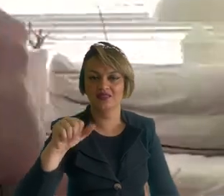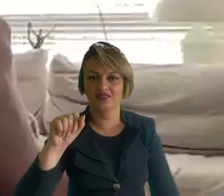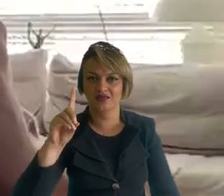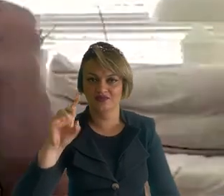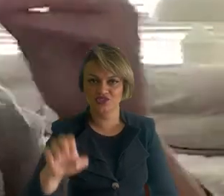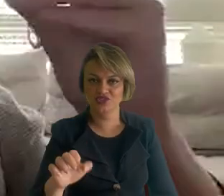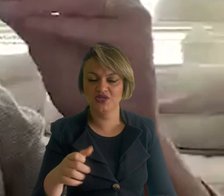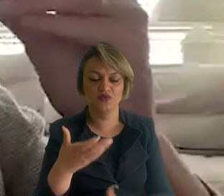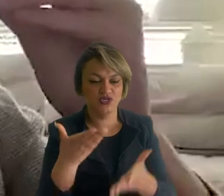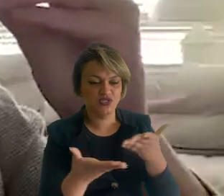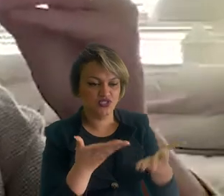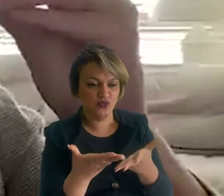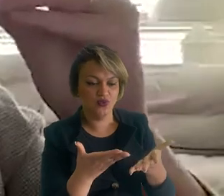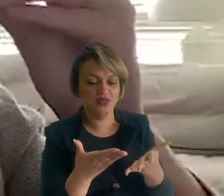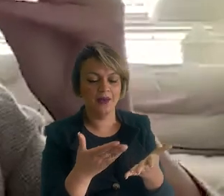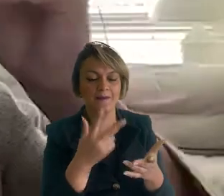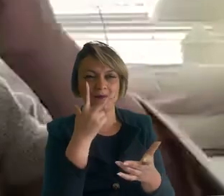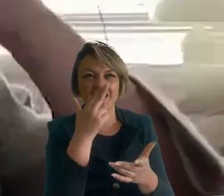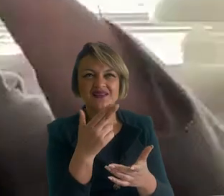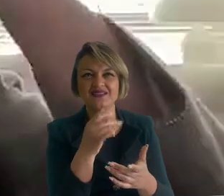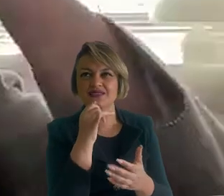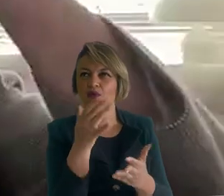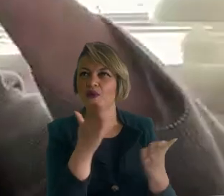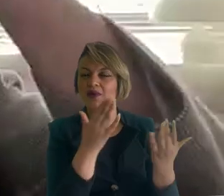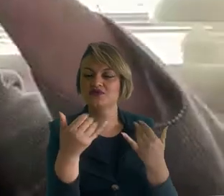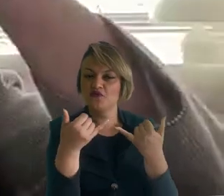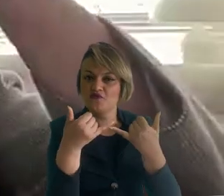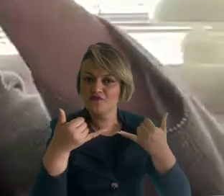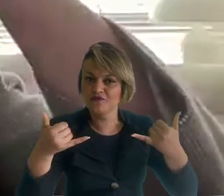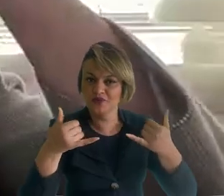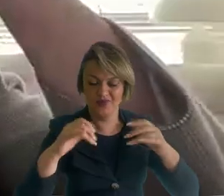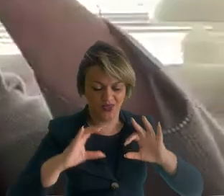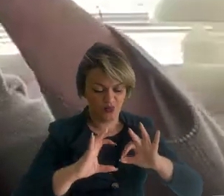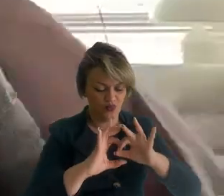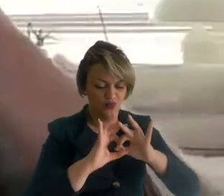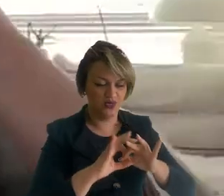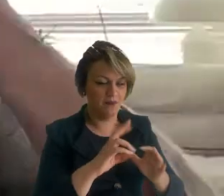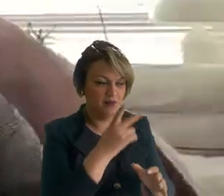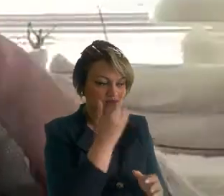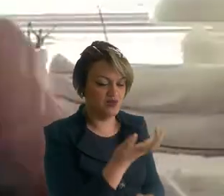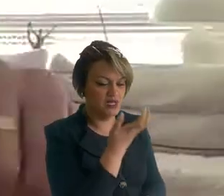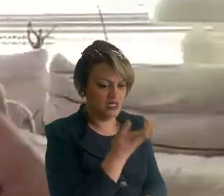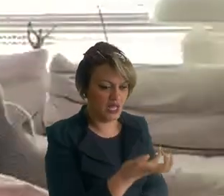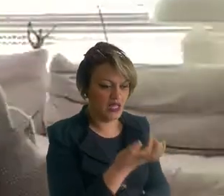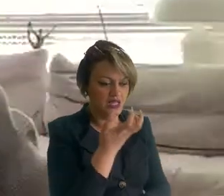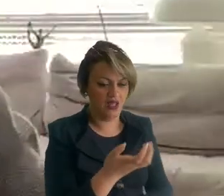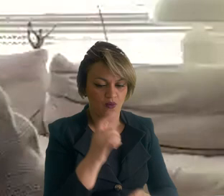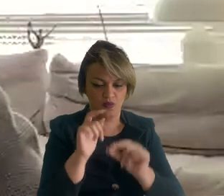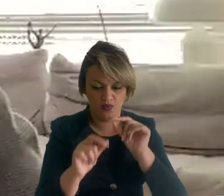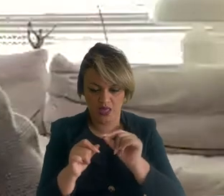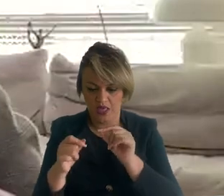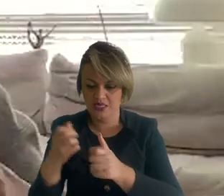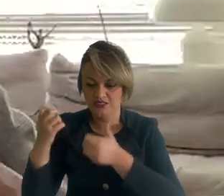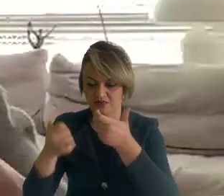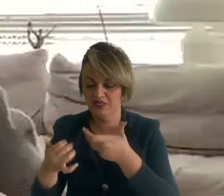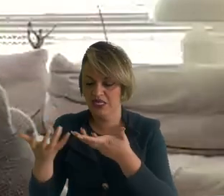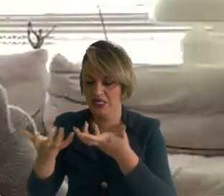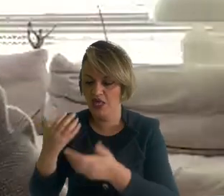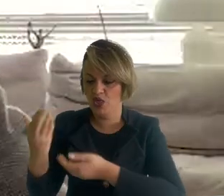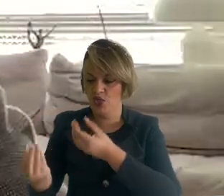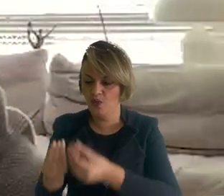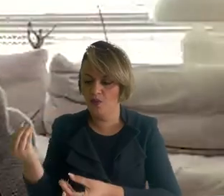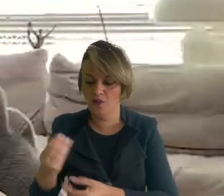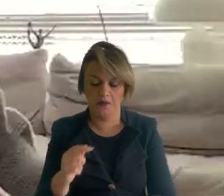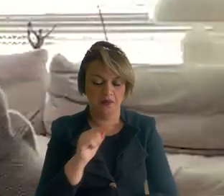vontade nós cuidamos de um fio condutor que faz com que quem quer quer alguma coisa e o declara conforme quer e